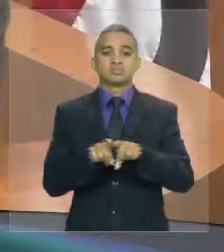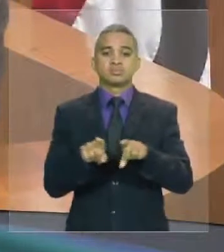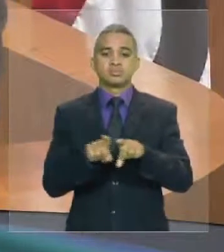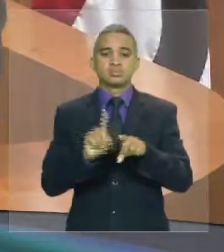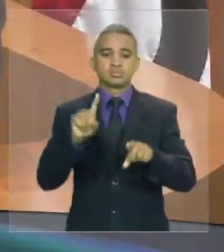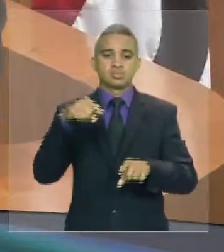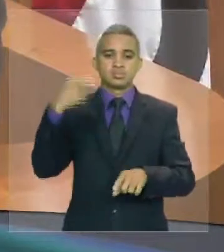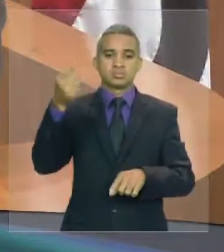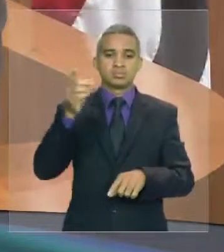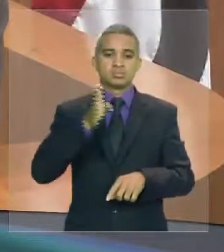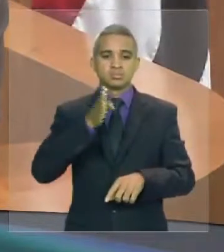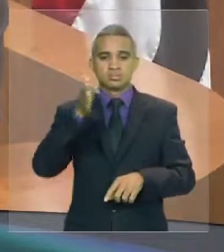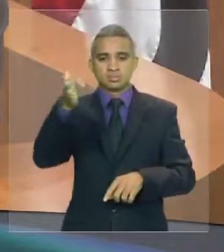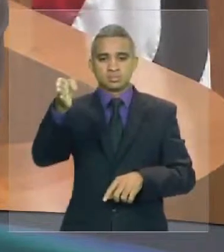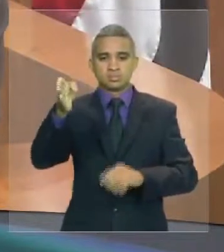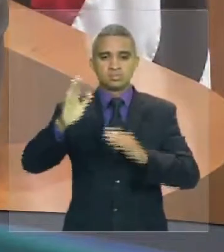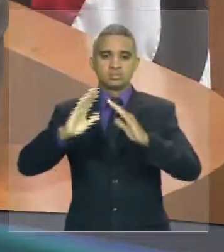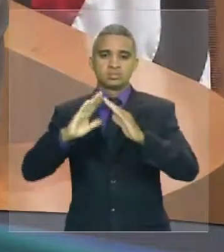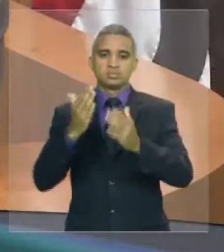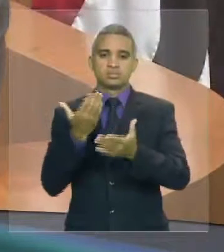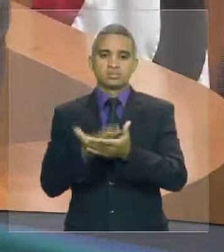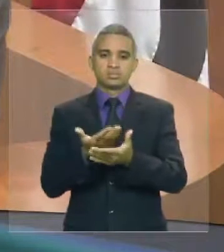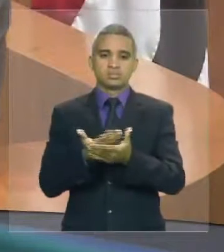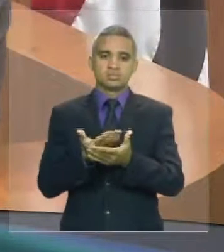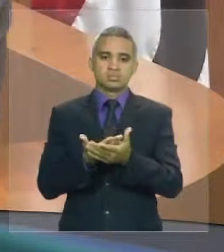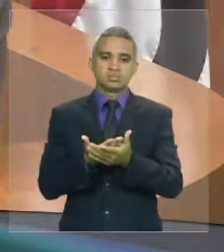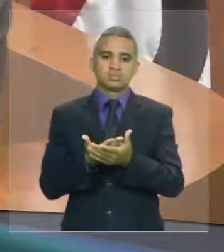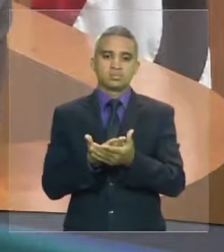ao colégio,